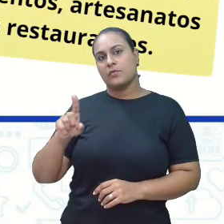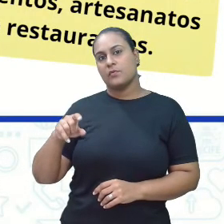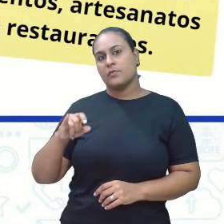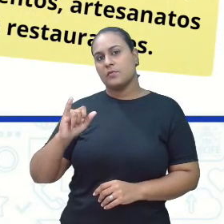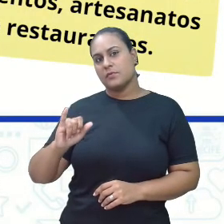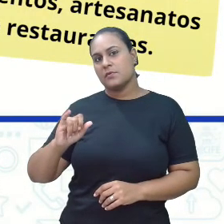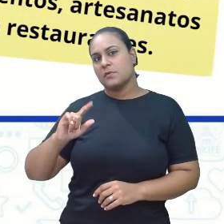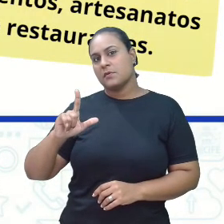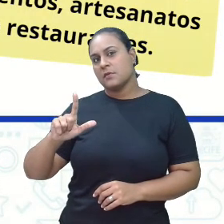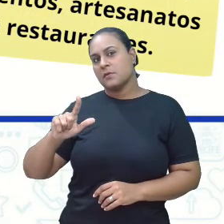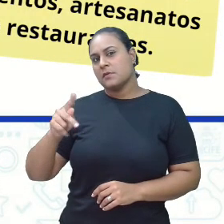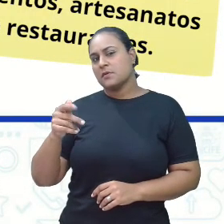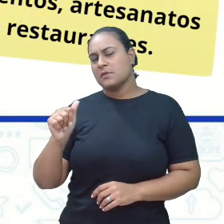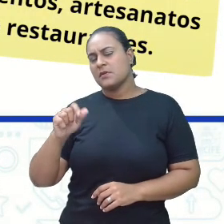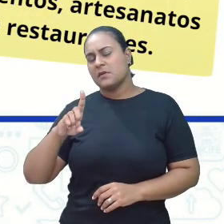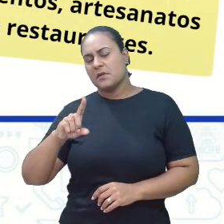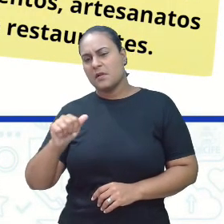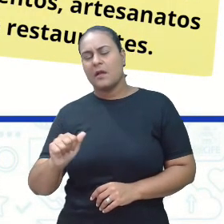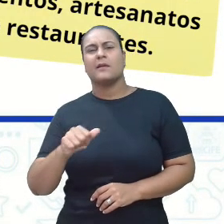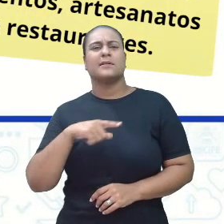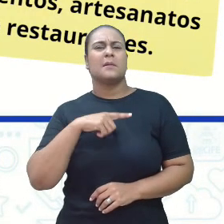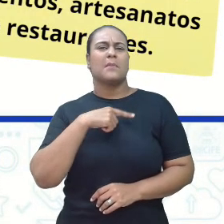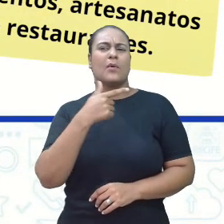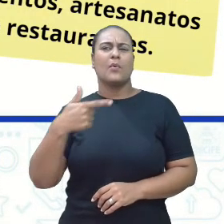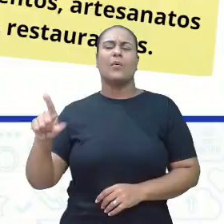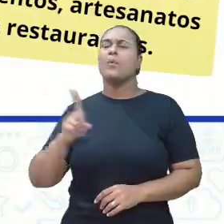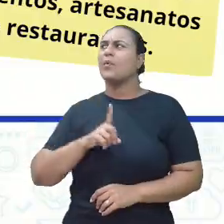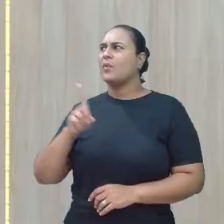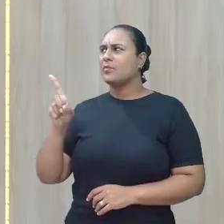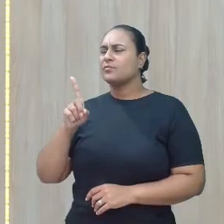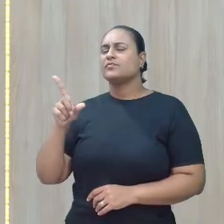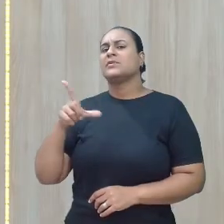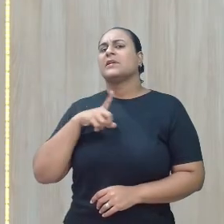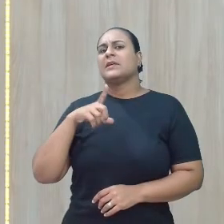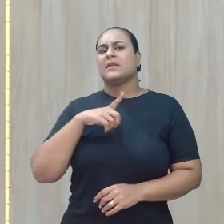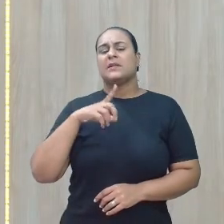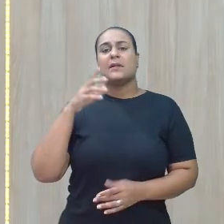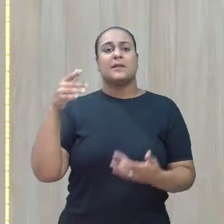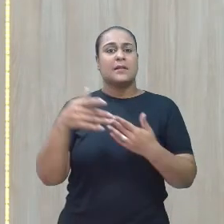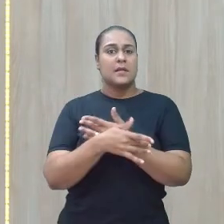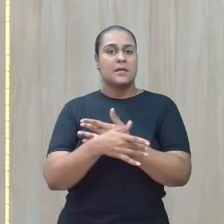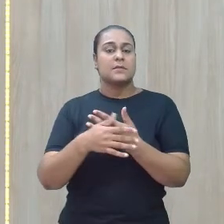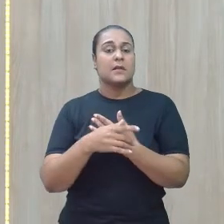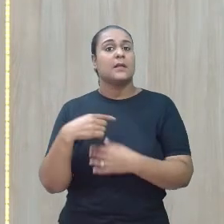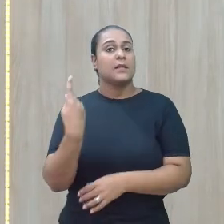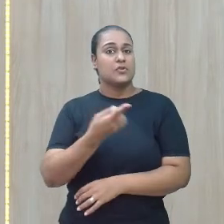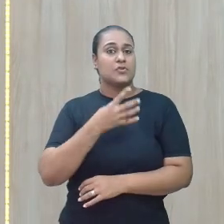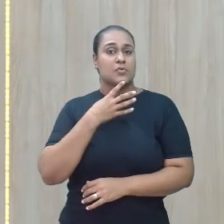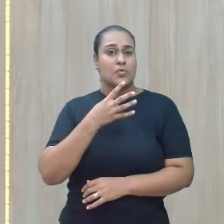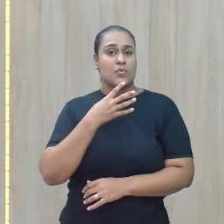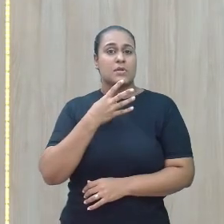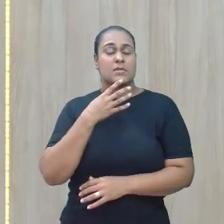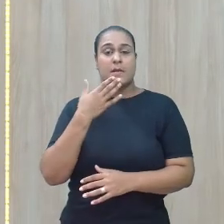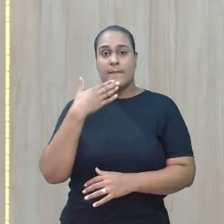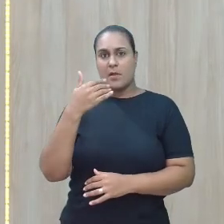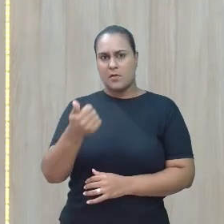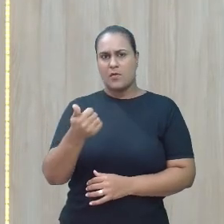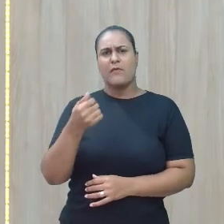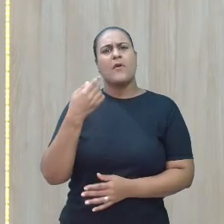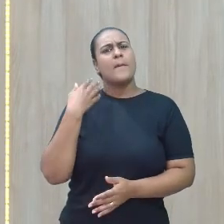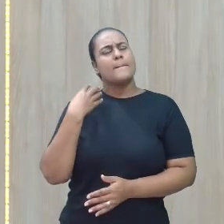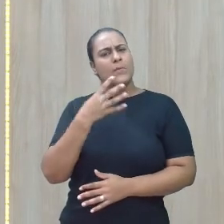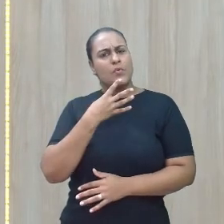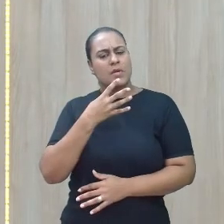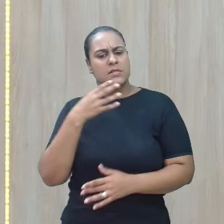um mercado muito rico. Além de outros mercados que estão na cidade e que a gente precisa conhecer mais. Então, vamos conhecer a nossa cidade, vamos